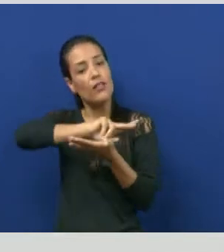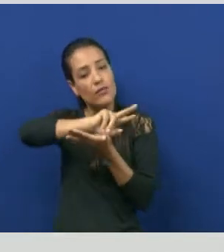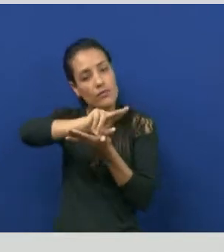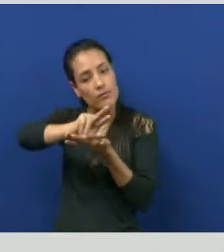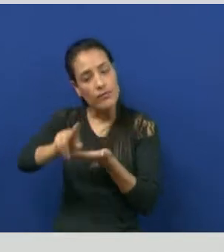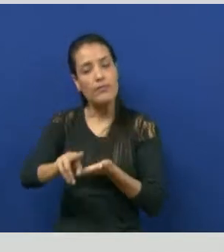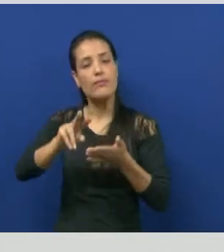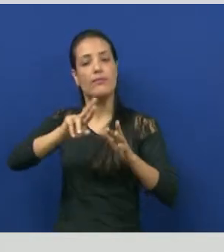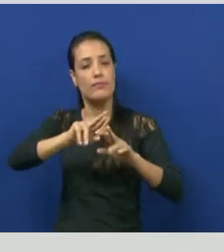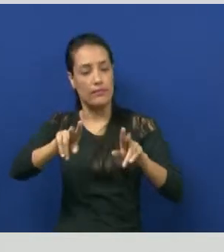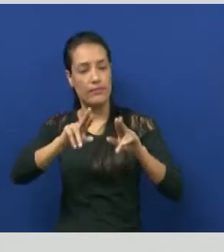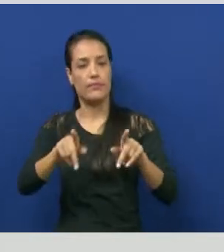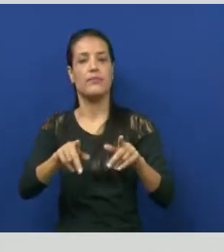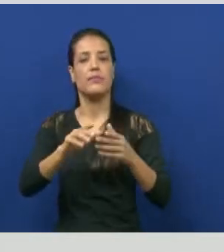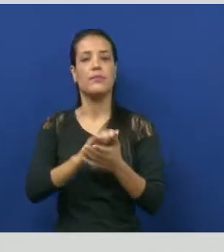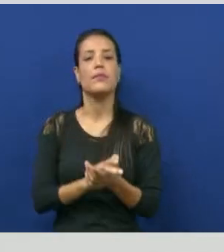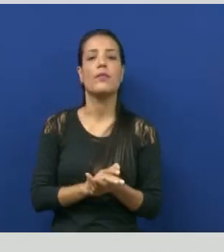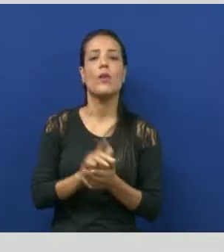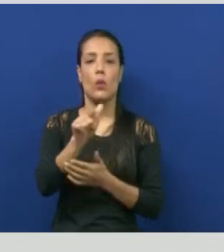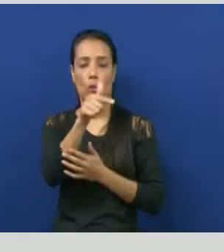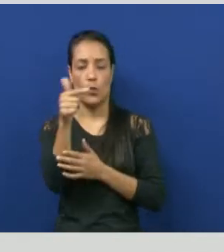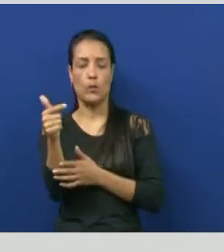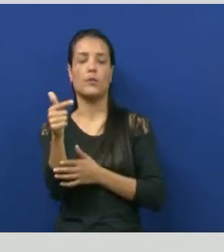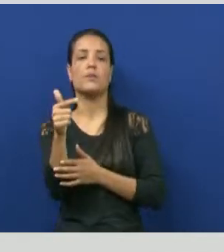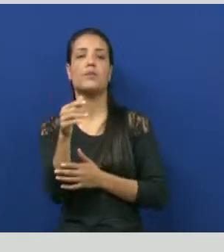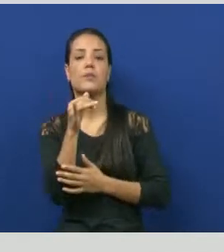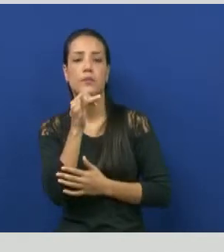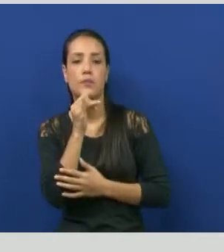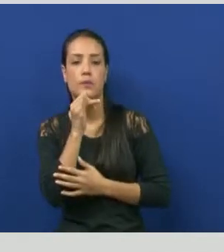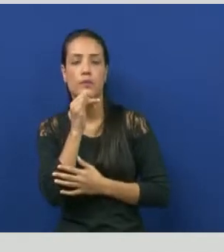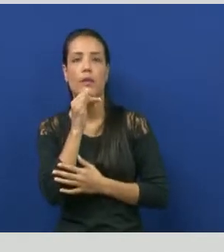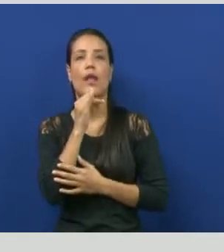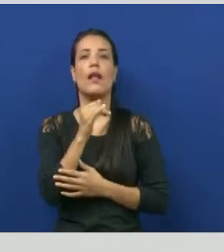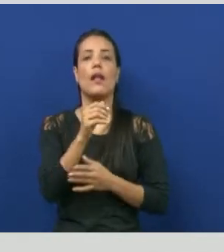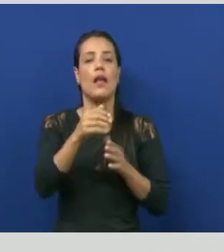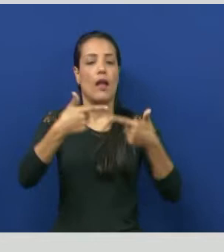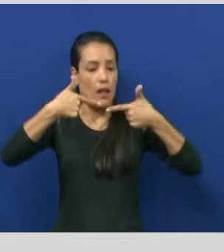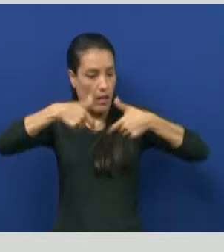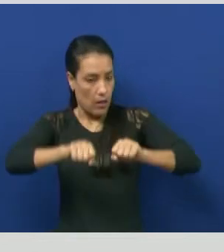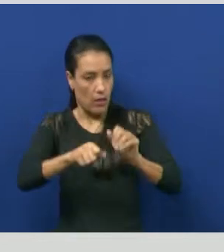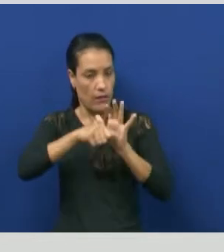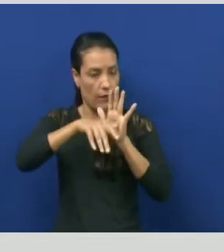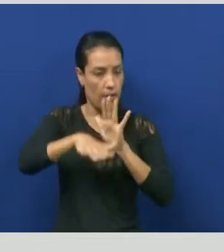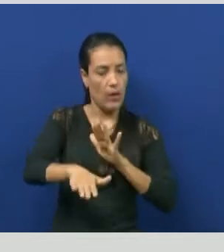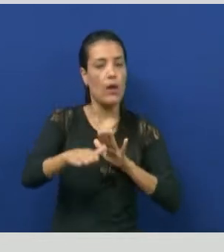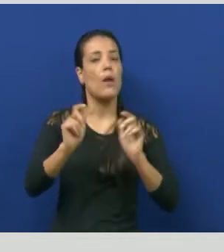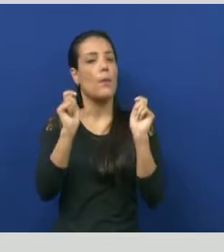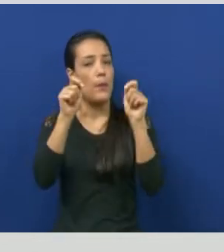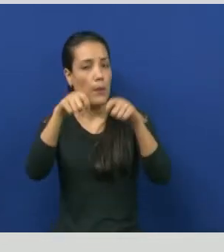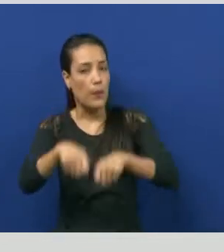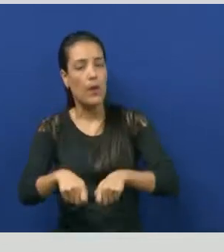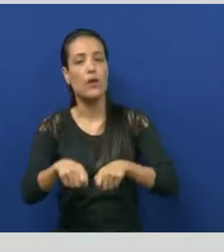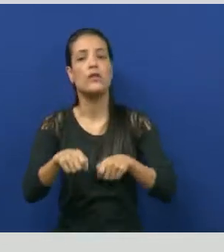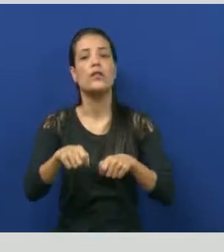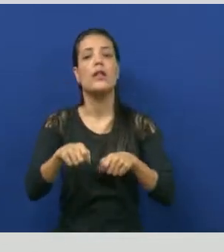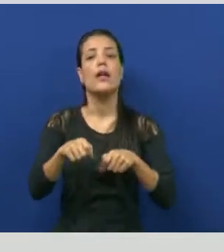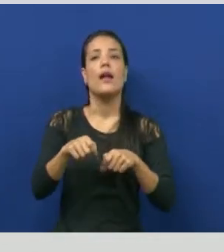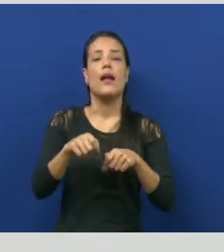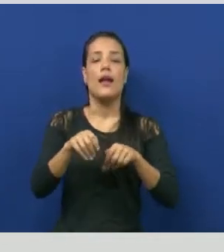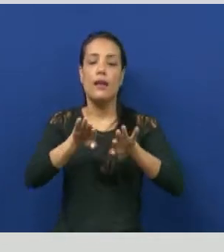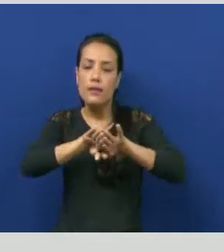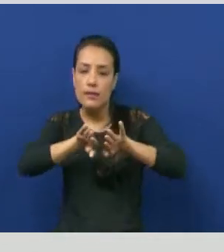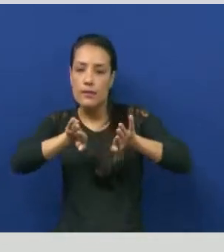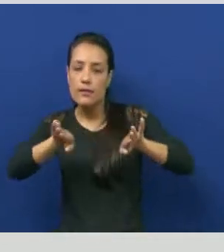outro slide. As figuras de linguagem, elas podem ser definidas e divididas em figuras de linguagem